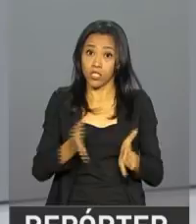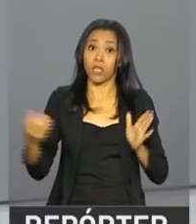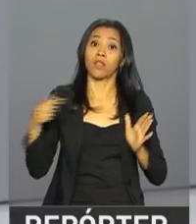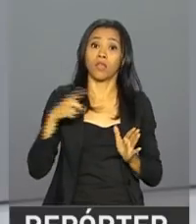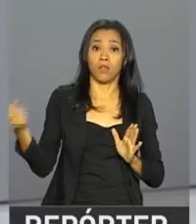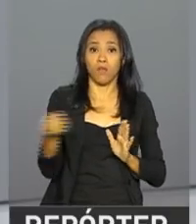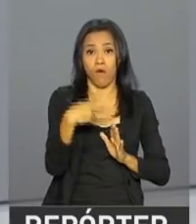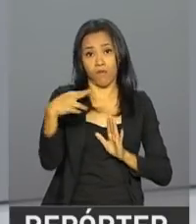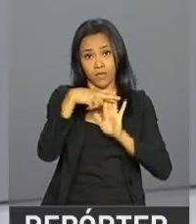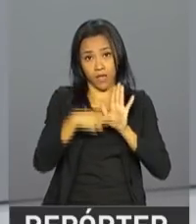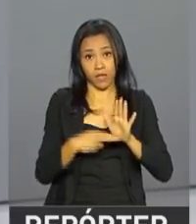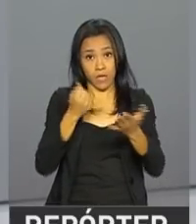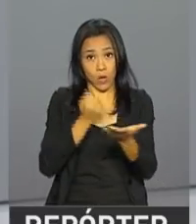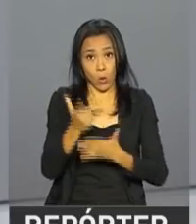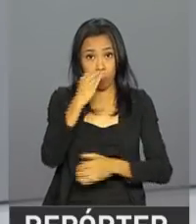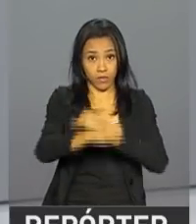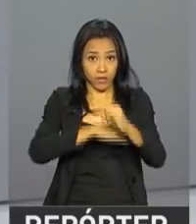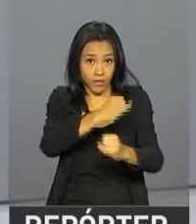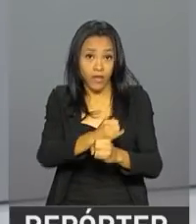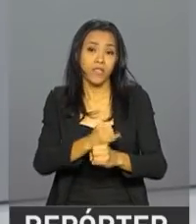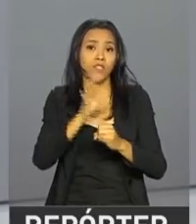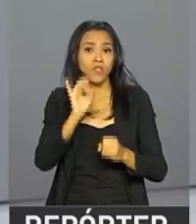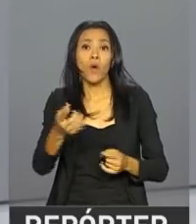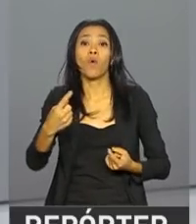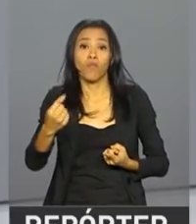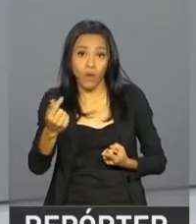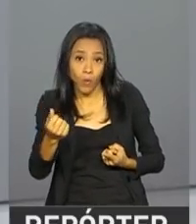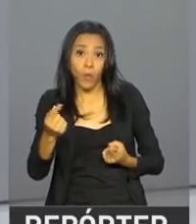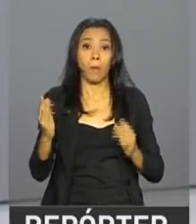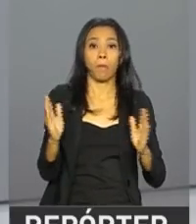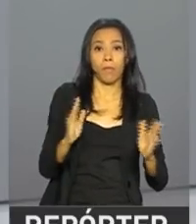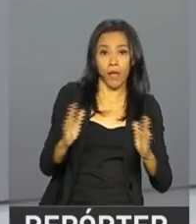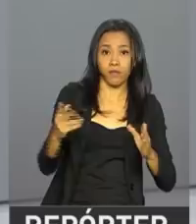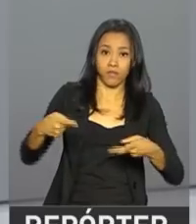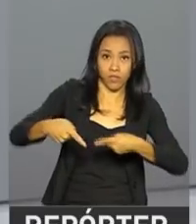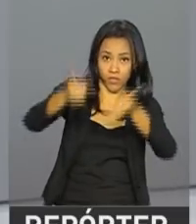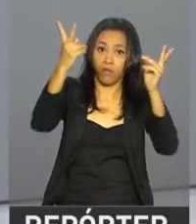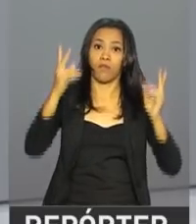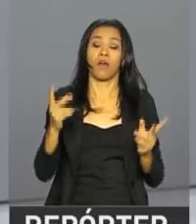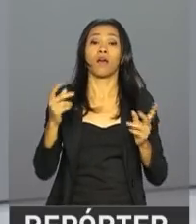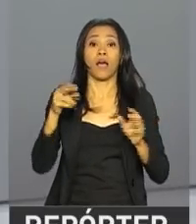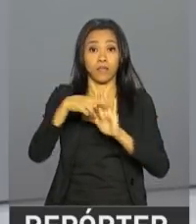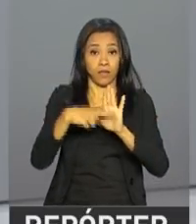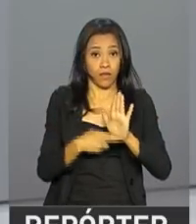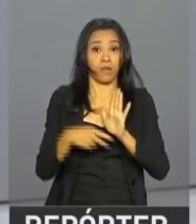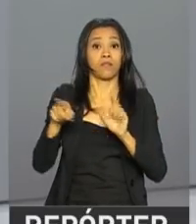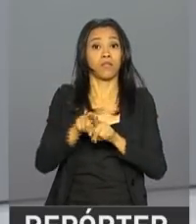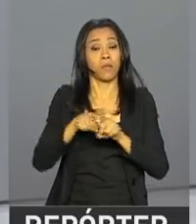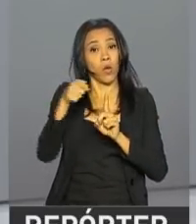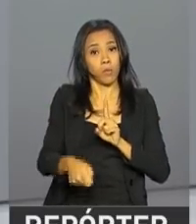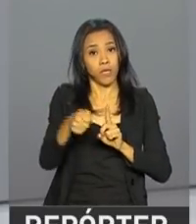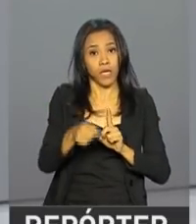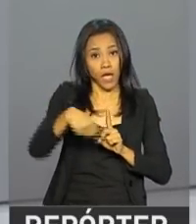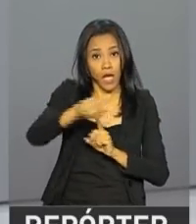regras para as compras online que vão desde a apresentação de preços até o prazo de envio dos produtos as regras obrigam também as